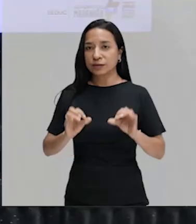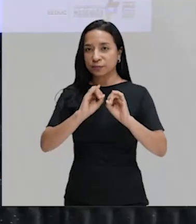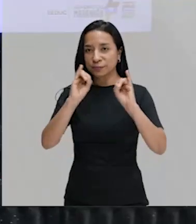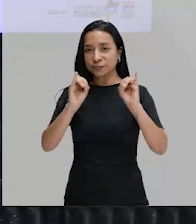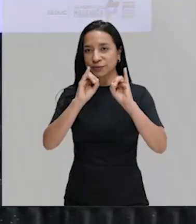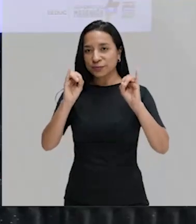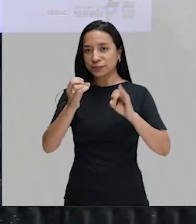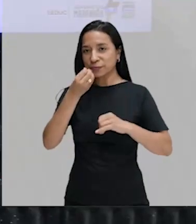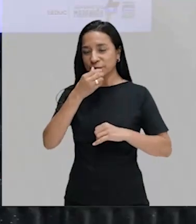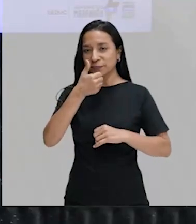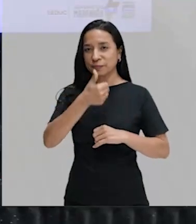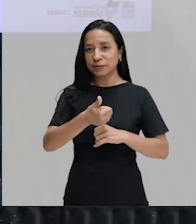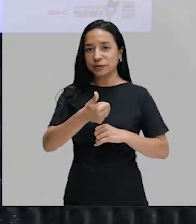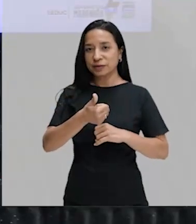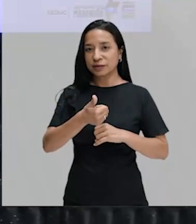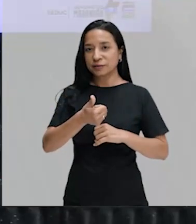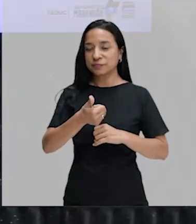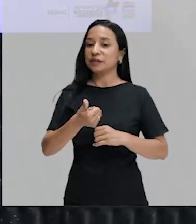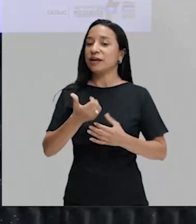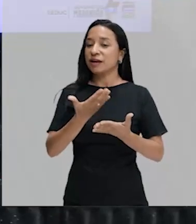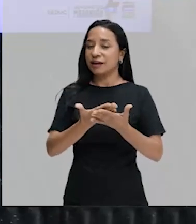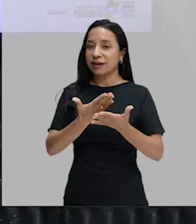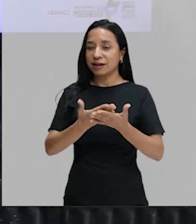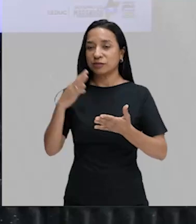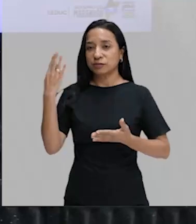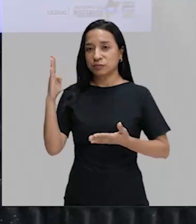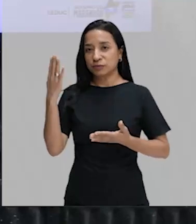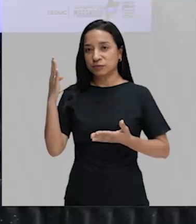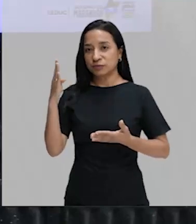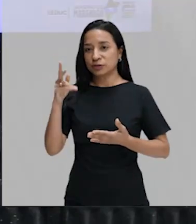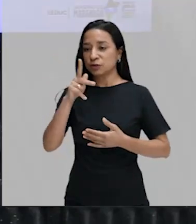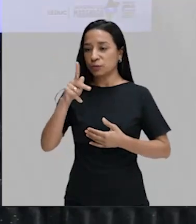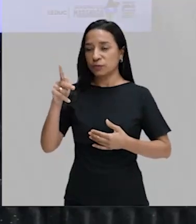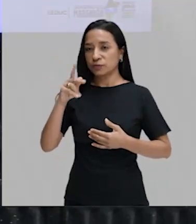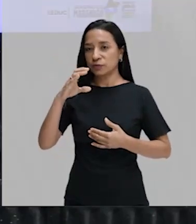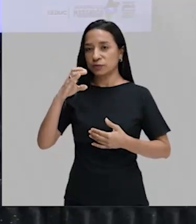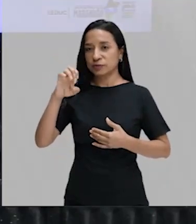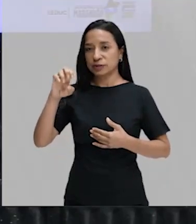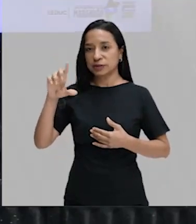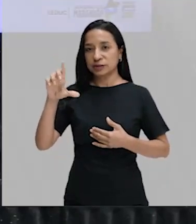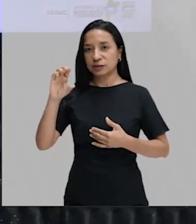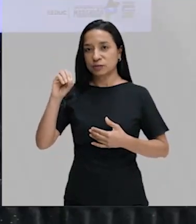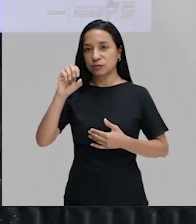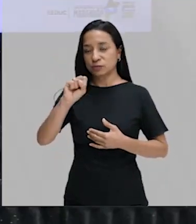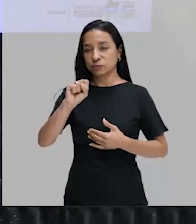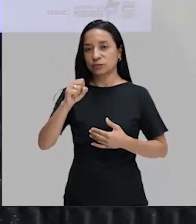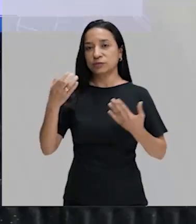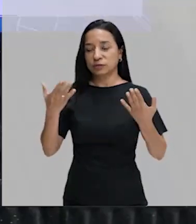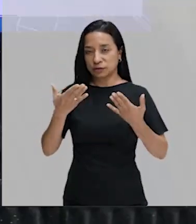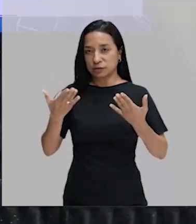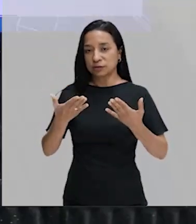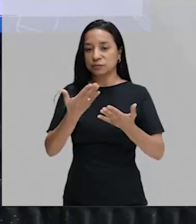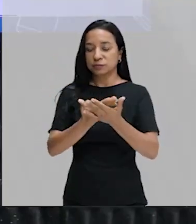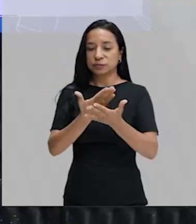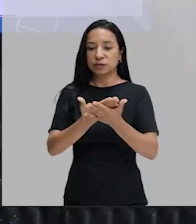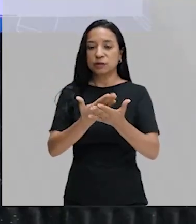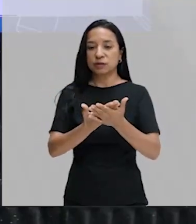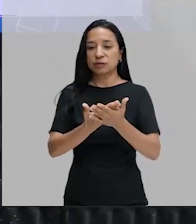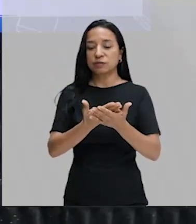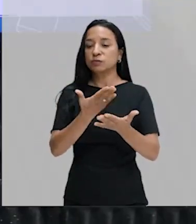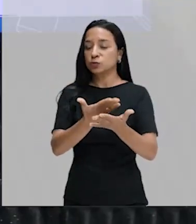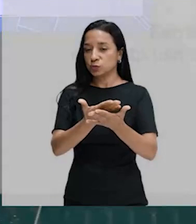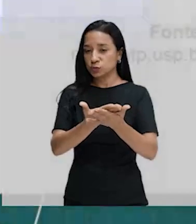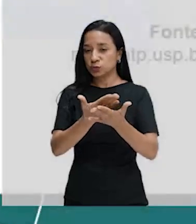E aí, pessoal, tudo bem? Vamos para mais uma aula de biologia. Aqui quem fala é o professor Celso Ramos. Nessa aula nós vamos trabalhar